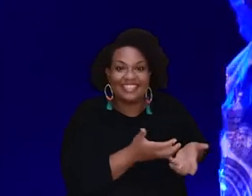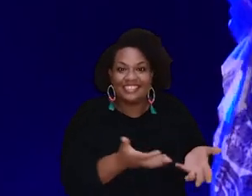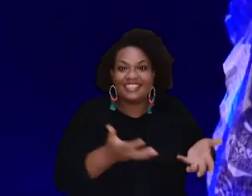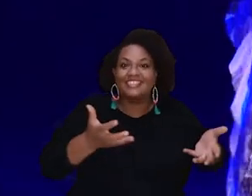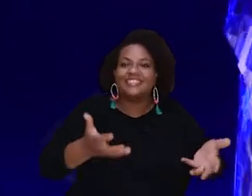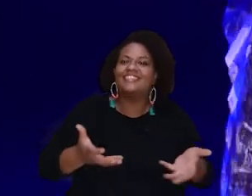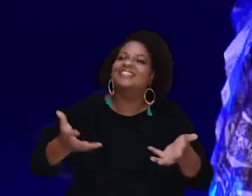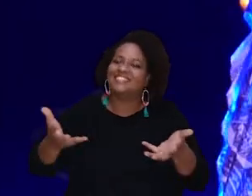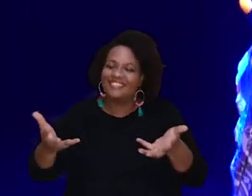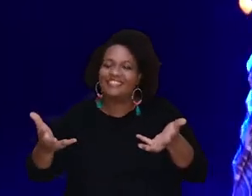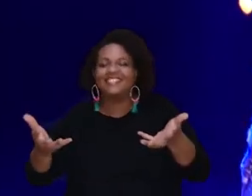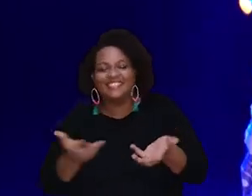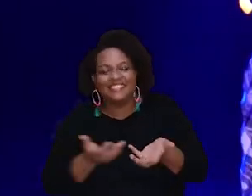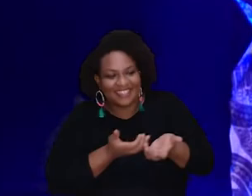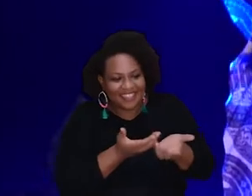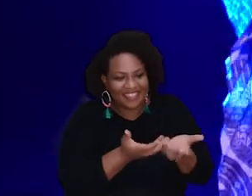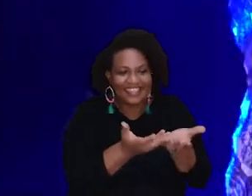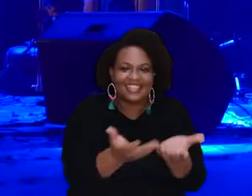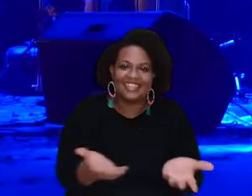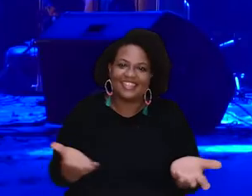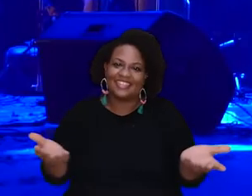vou levar. Eu vou